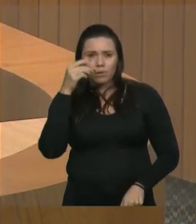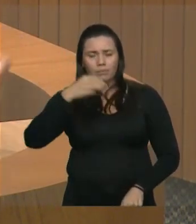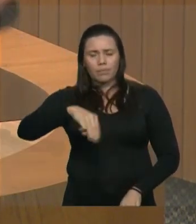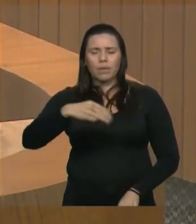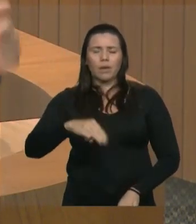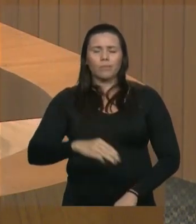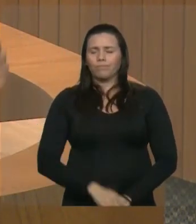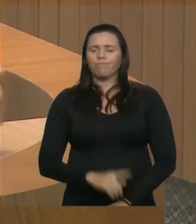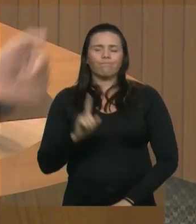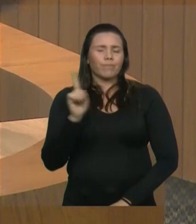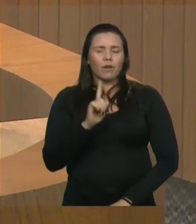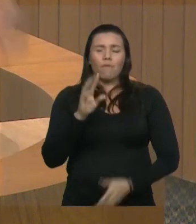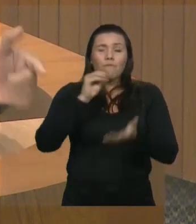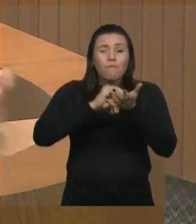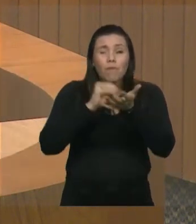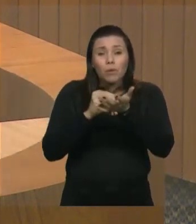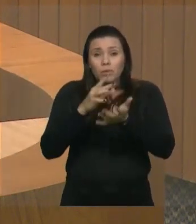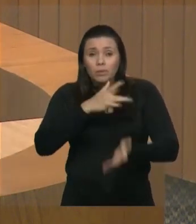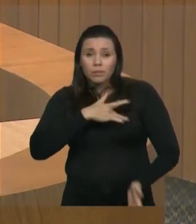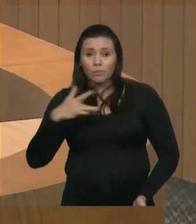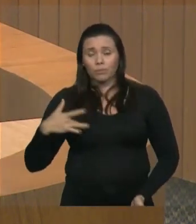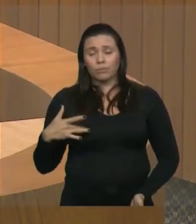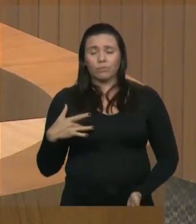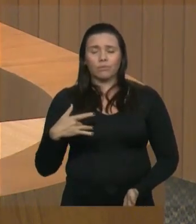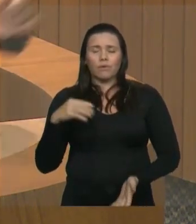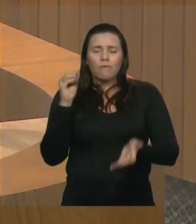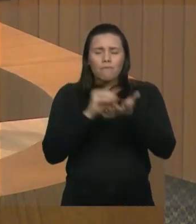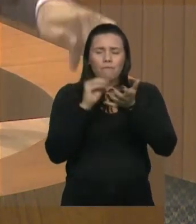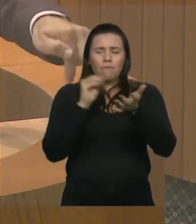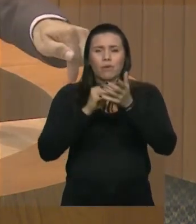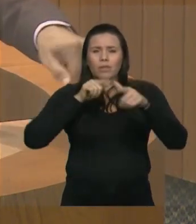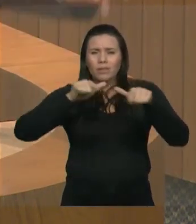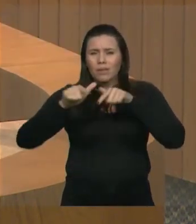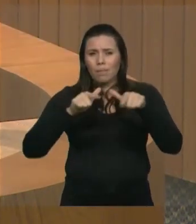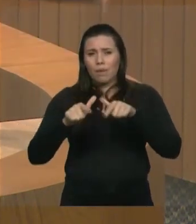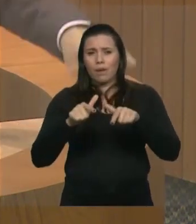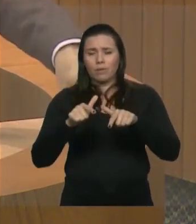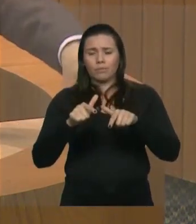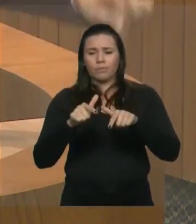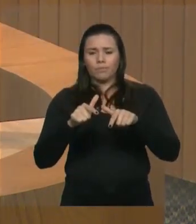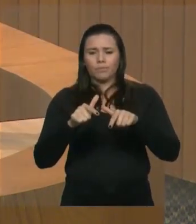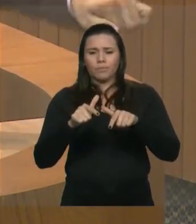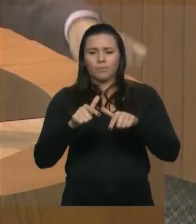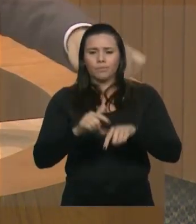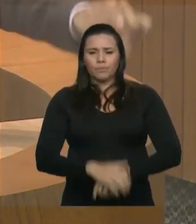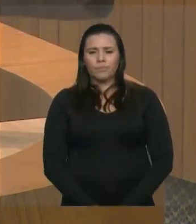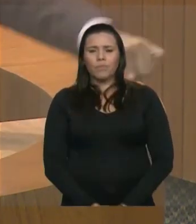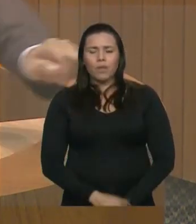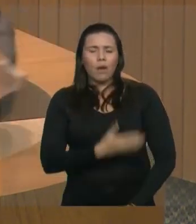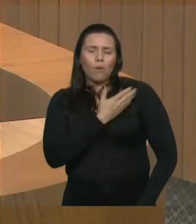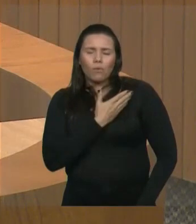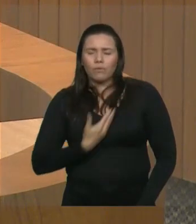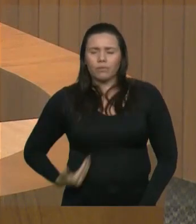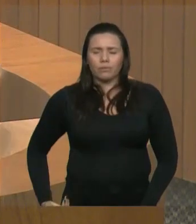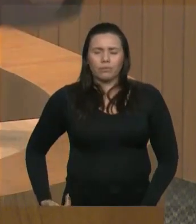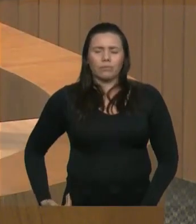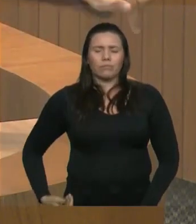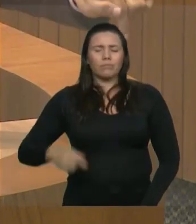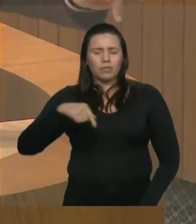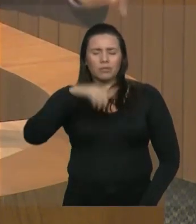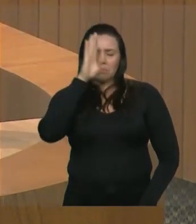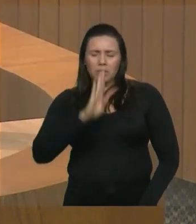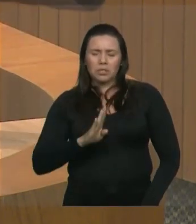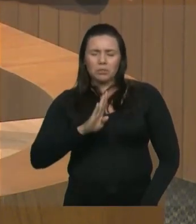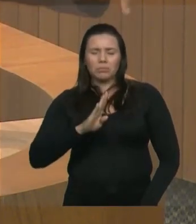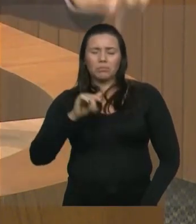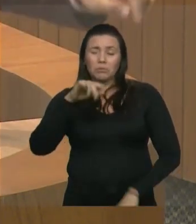saúde. Isso não muda a falta de segurança. Nós temos o pior governador do Brasil.